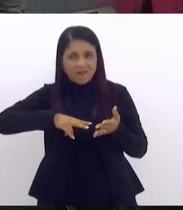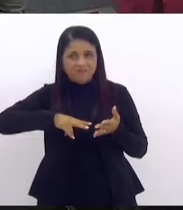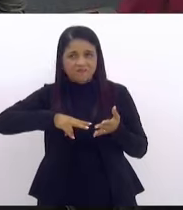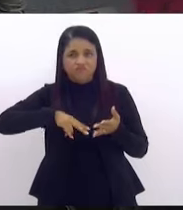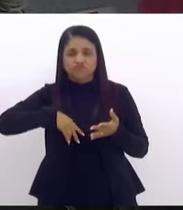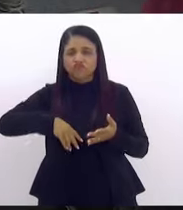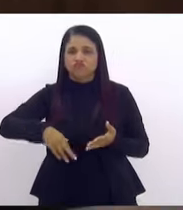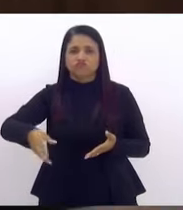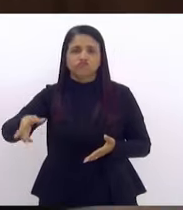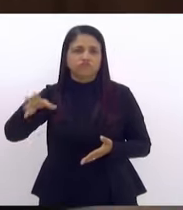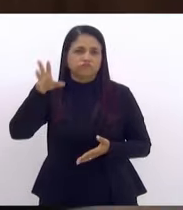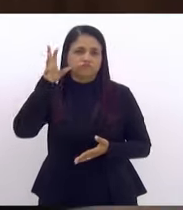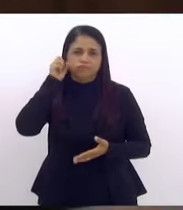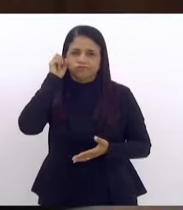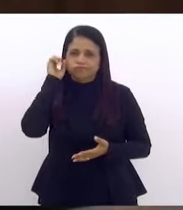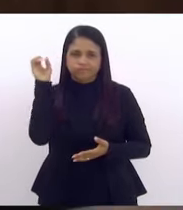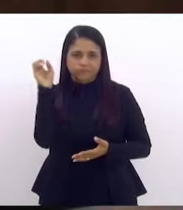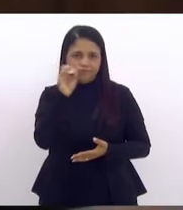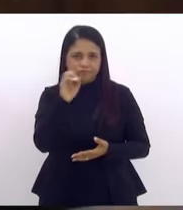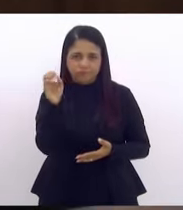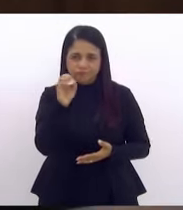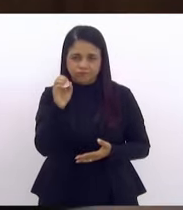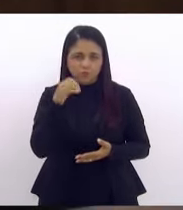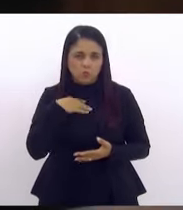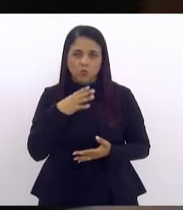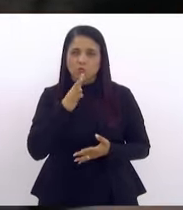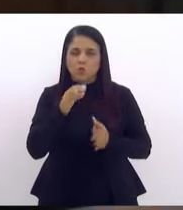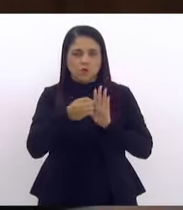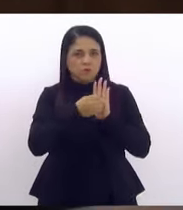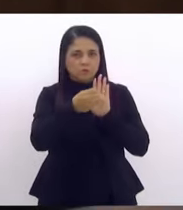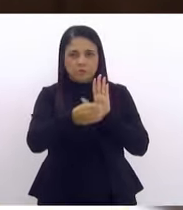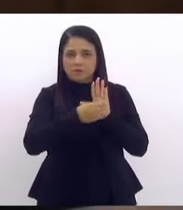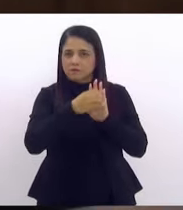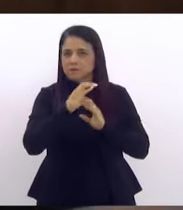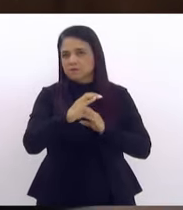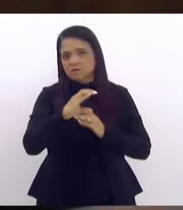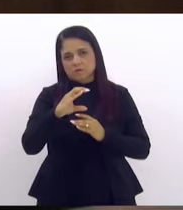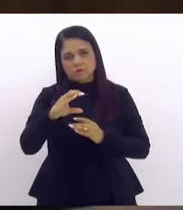não consegui pegar a sua leitura, eu não conheço o parecer da CCJ.